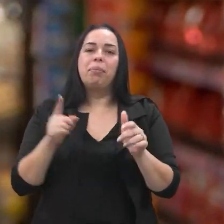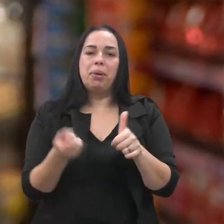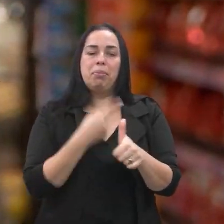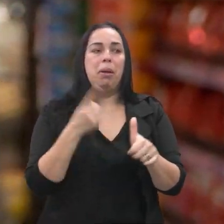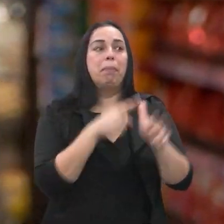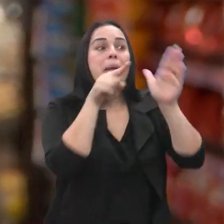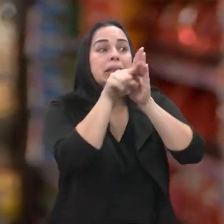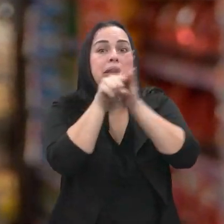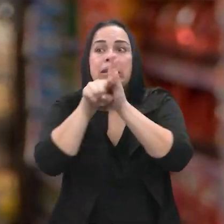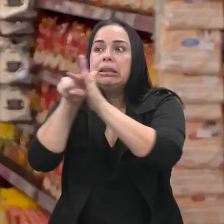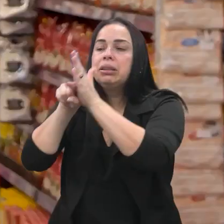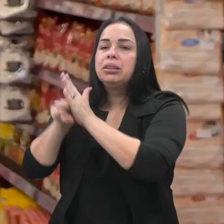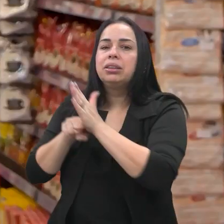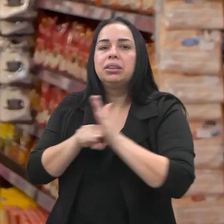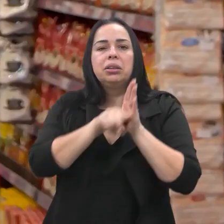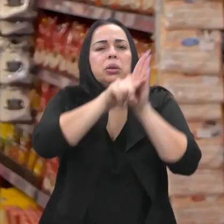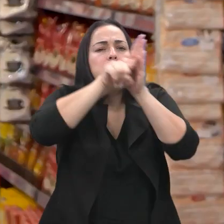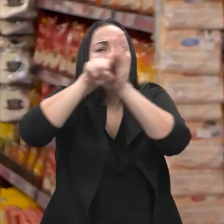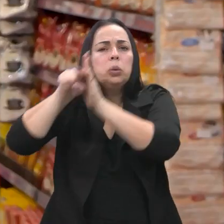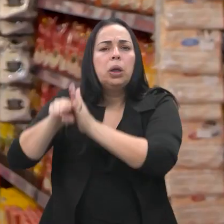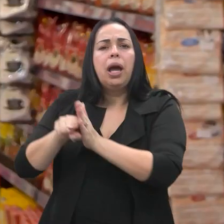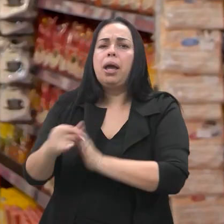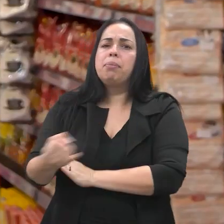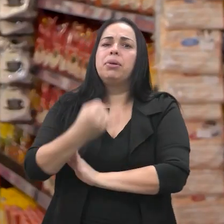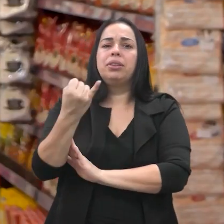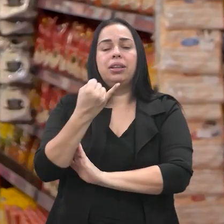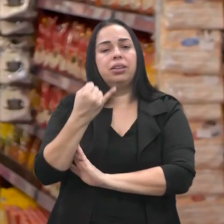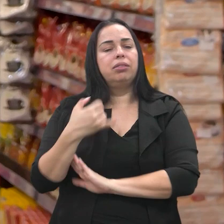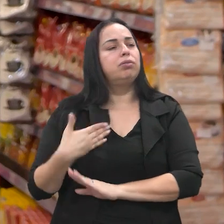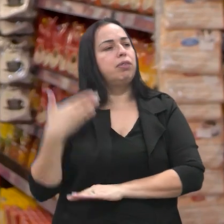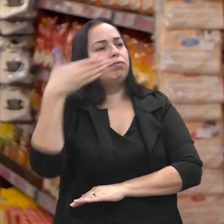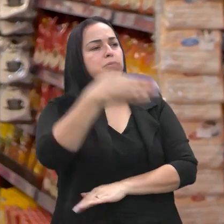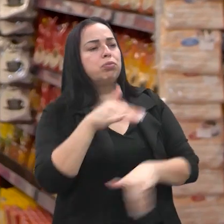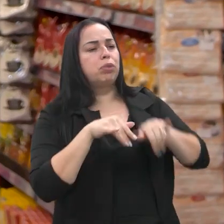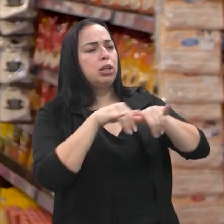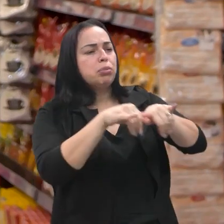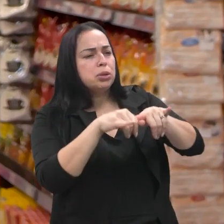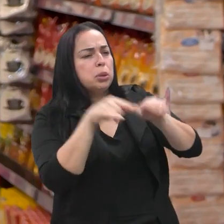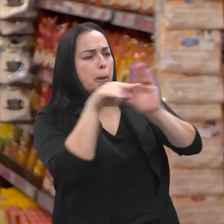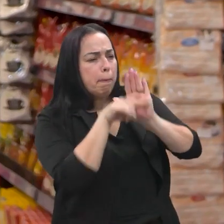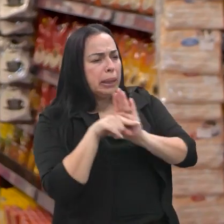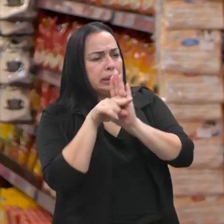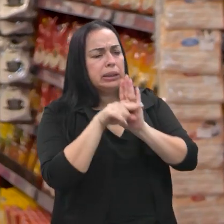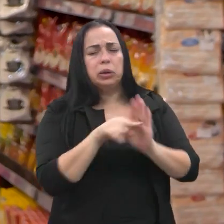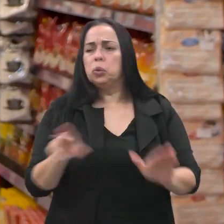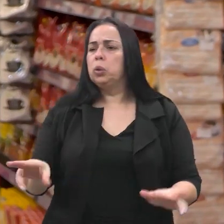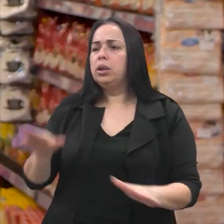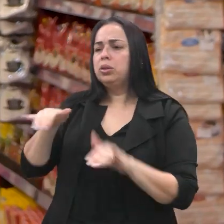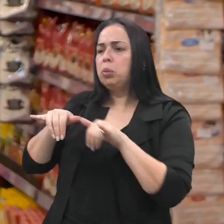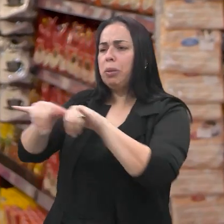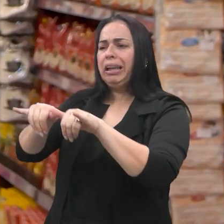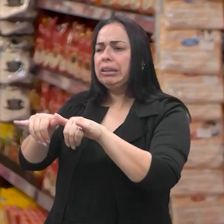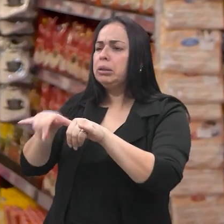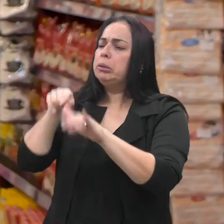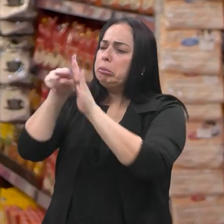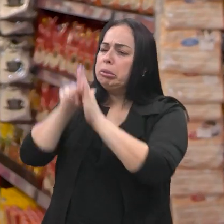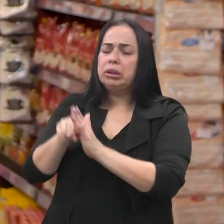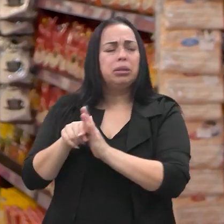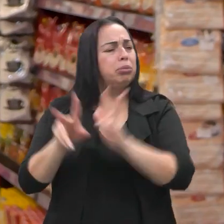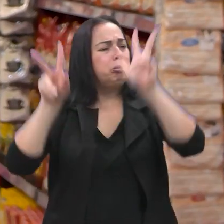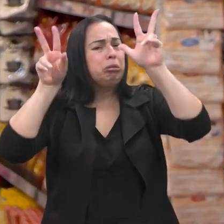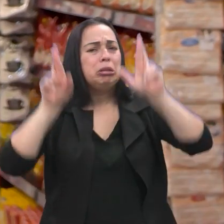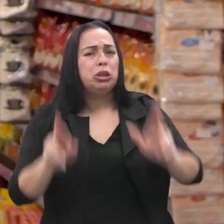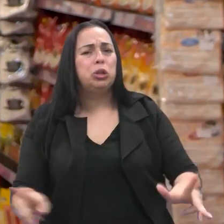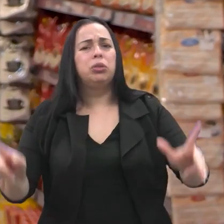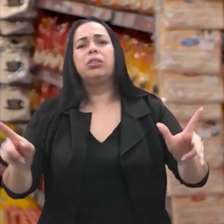é pesquisar preços. A pesquisa é muito importante, que a gente vê nos supermercados, né? A diferença de preço muito grande